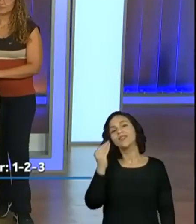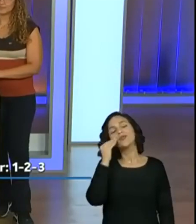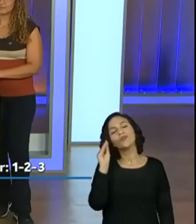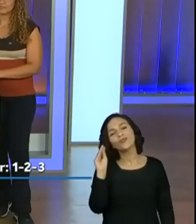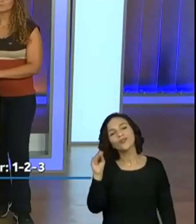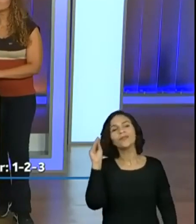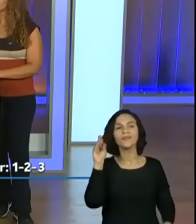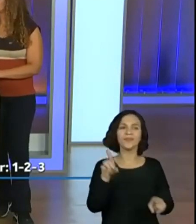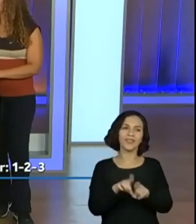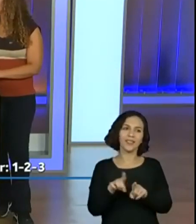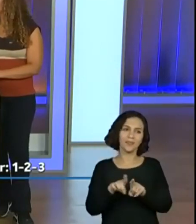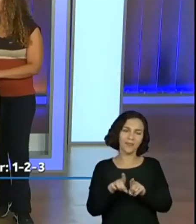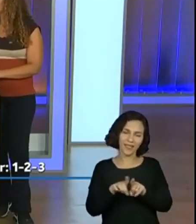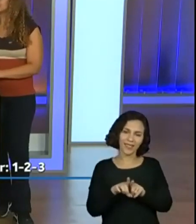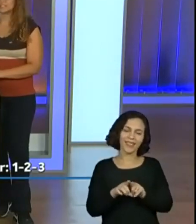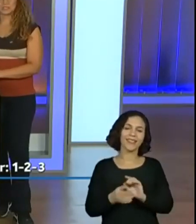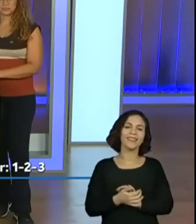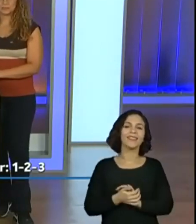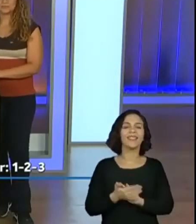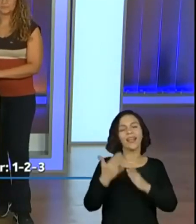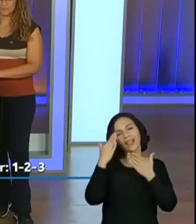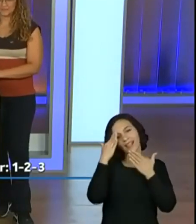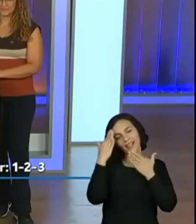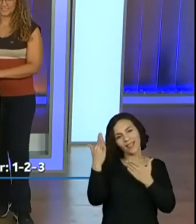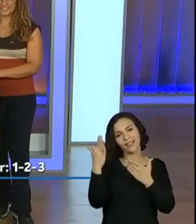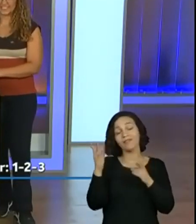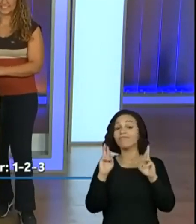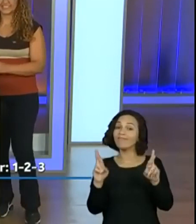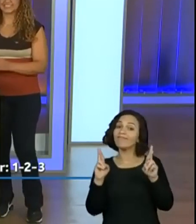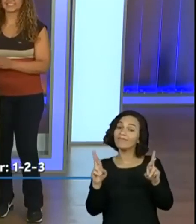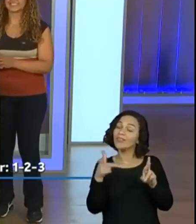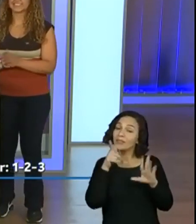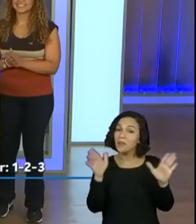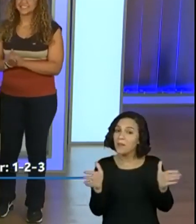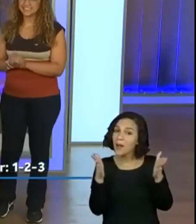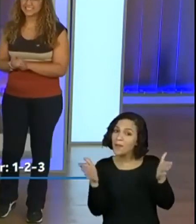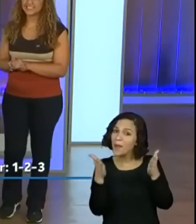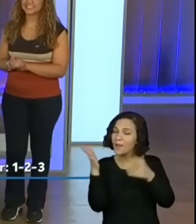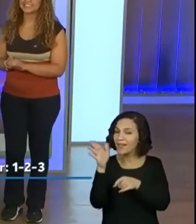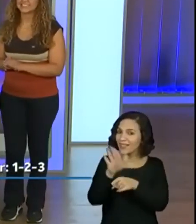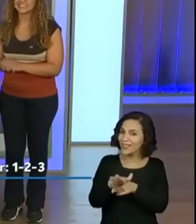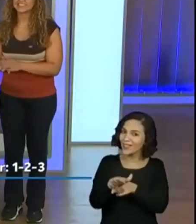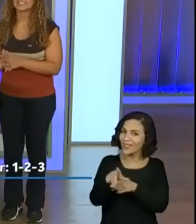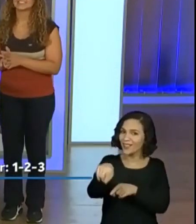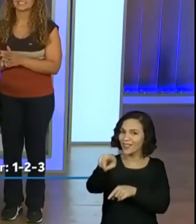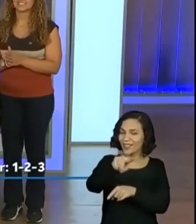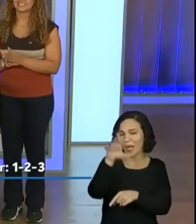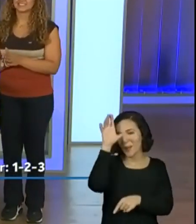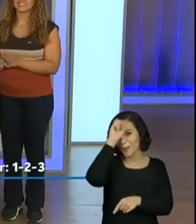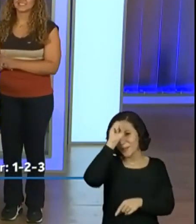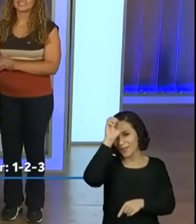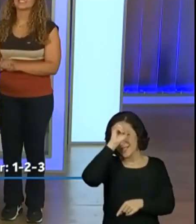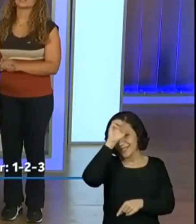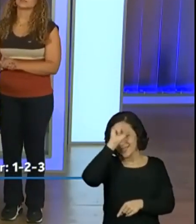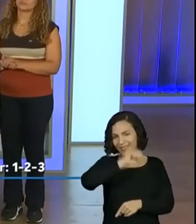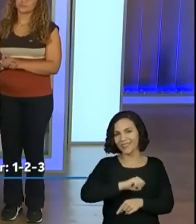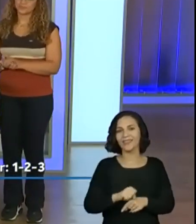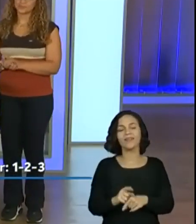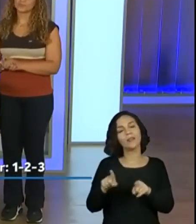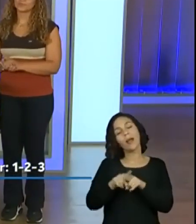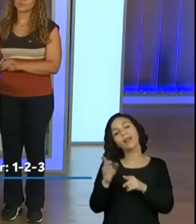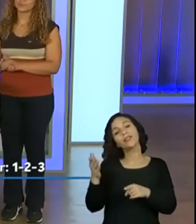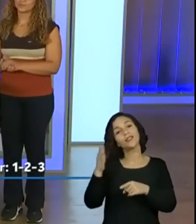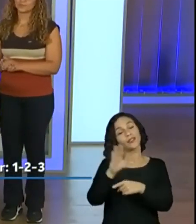para o Diego também. Já vamos agradecer. Uhum. Espero que a gente tenha contribuído aí com a aprendizagem de vocês e ajudado vocês